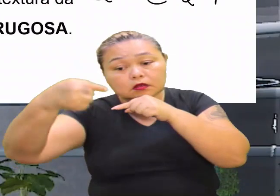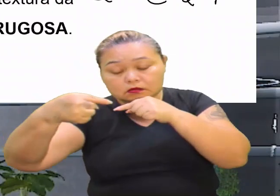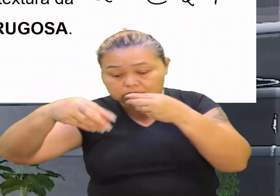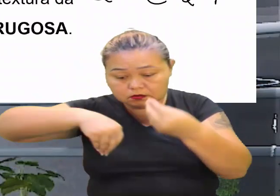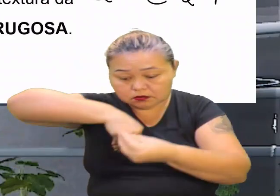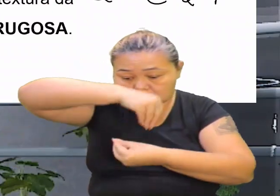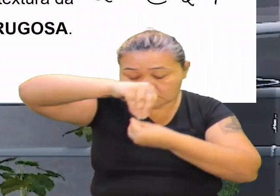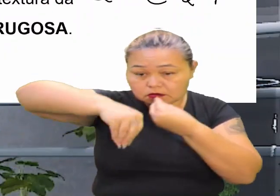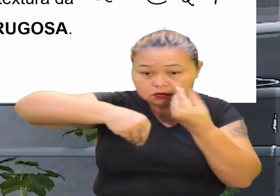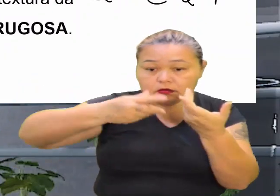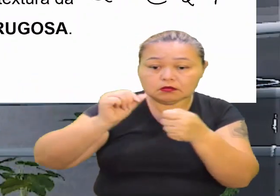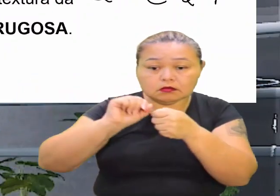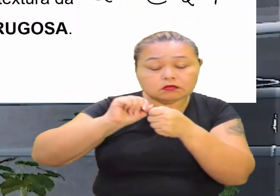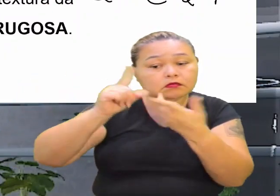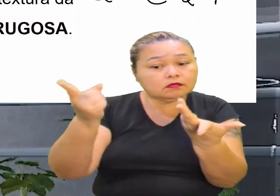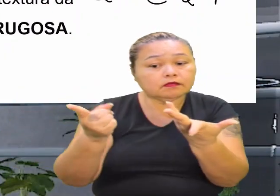cruzamento.